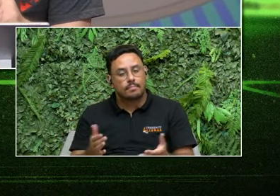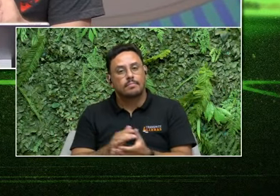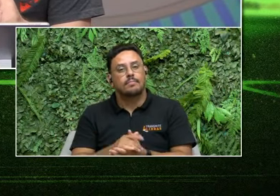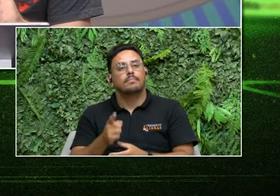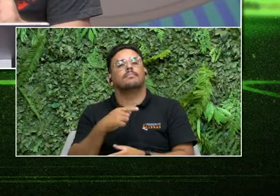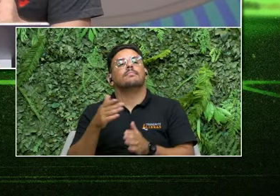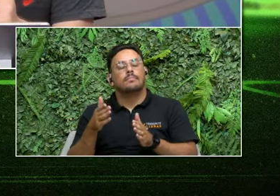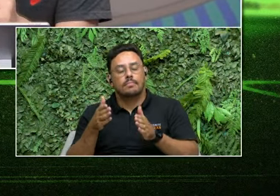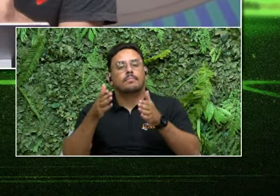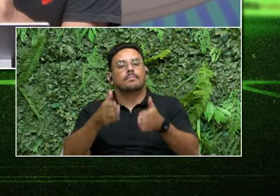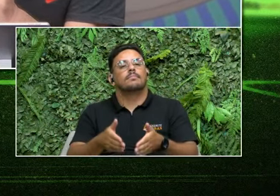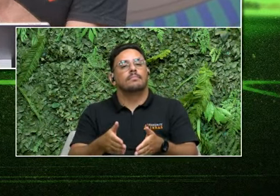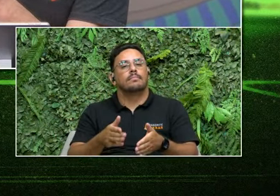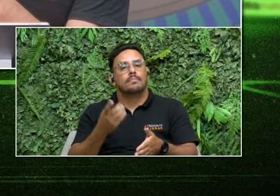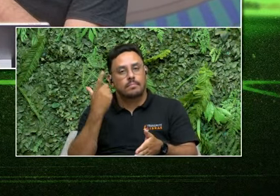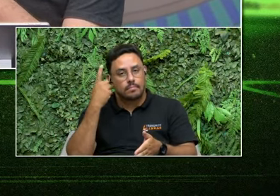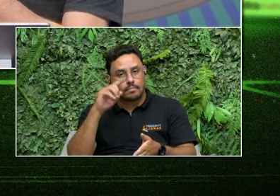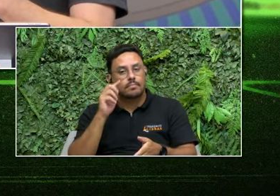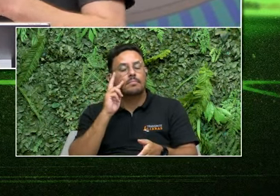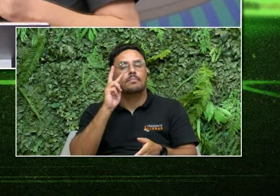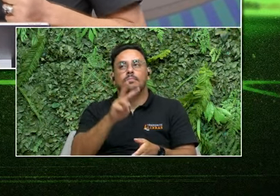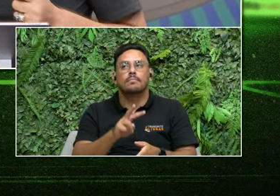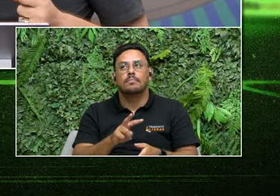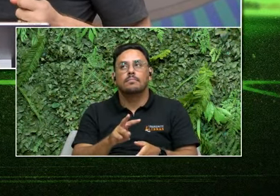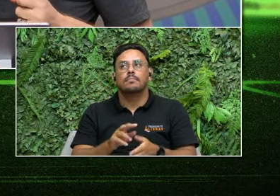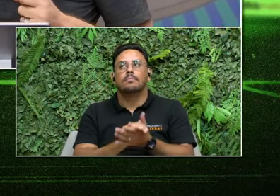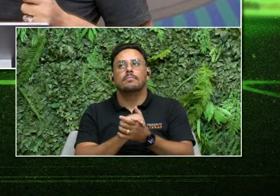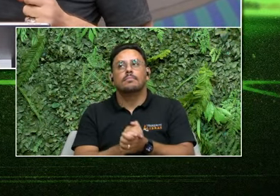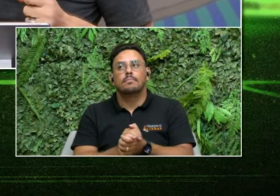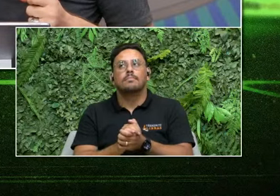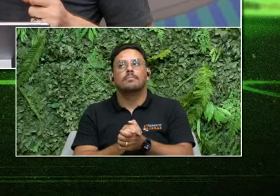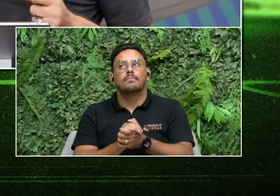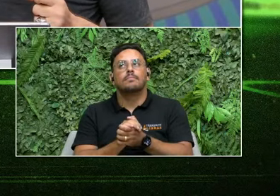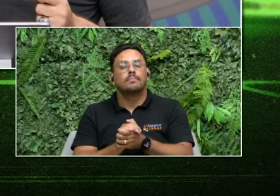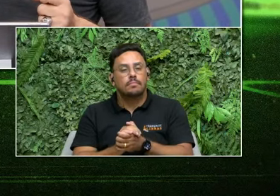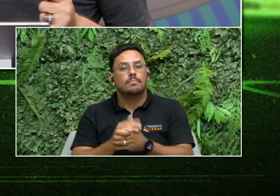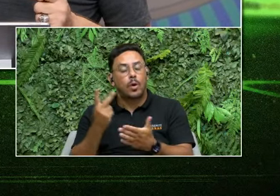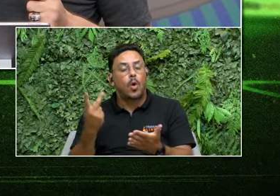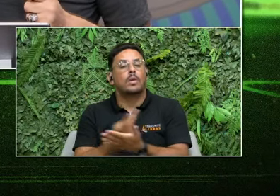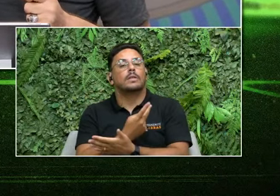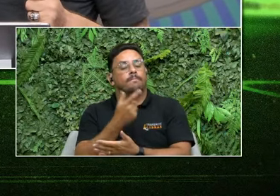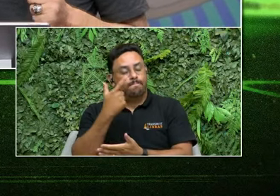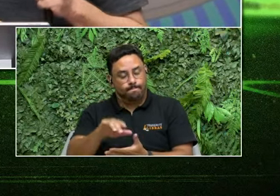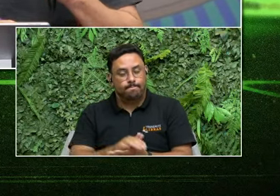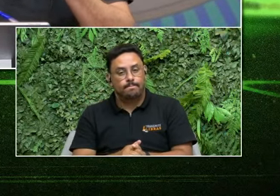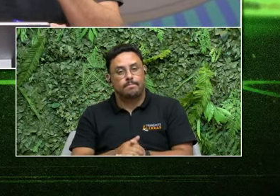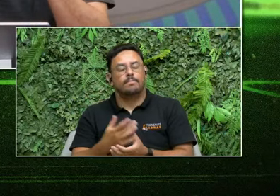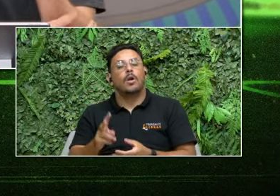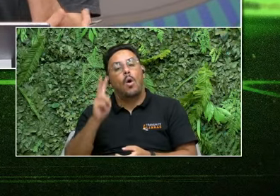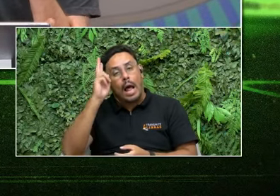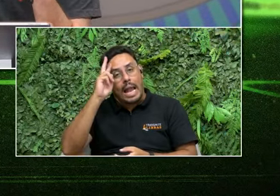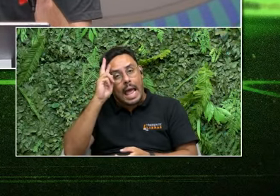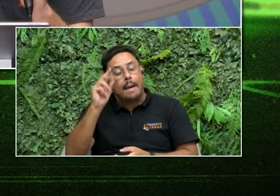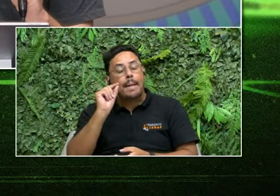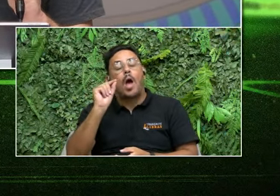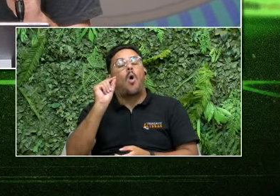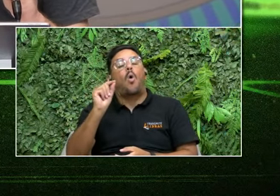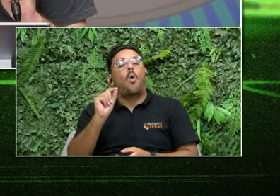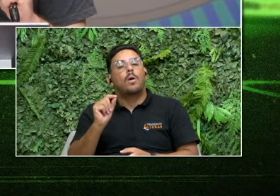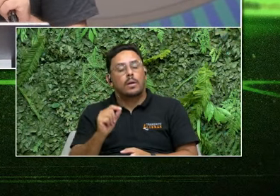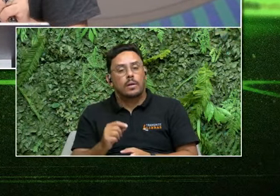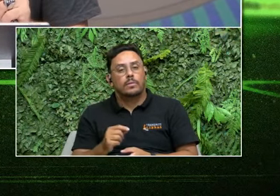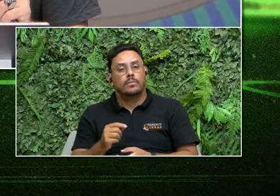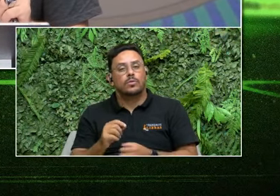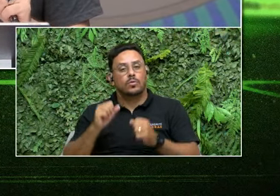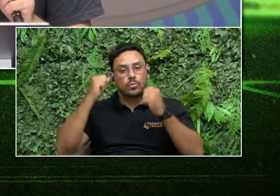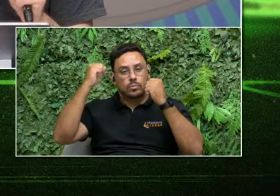dia a gente chega lá um dia a gente vai ver isso acontecer de novo vamos relembrar porque o torcedor